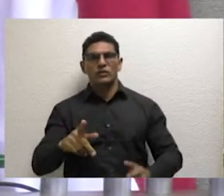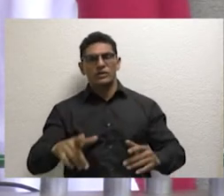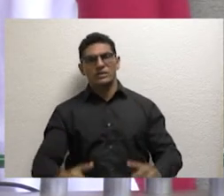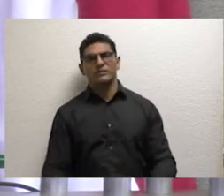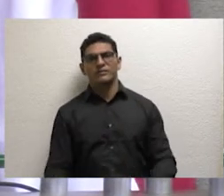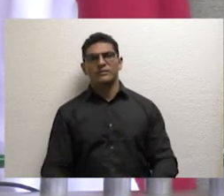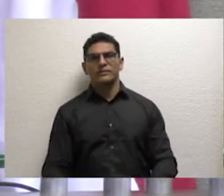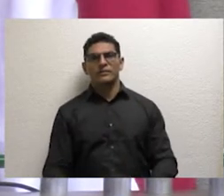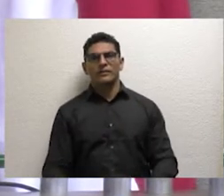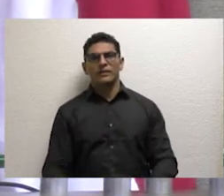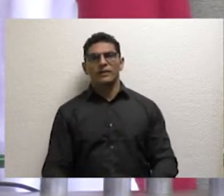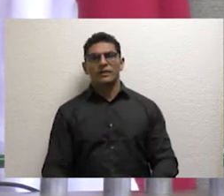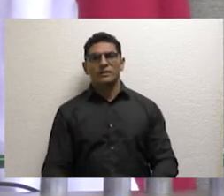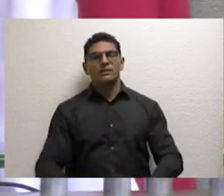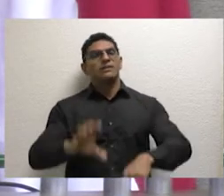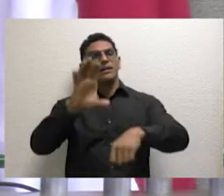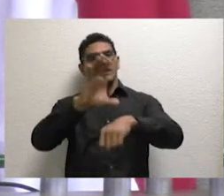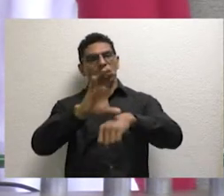daqui da capital